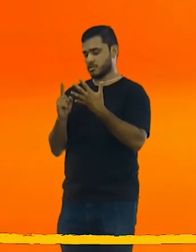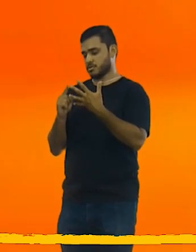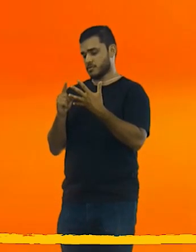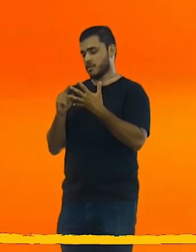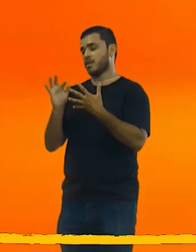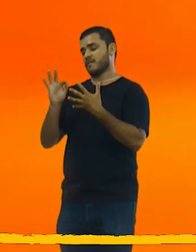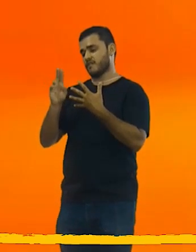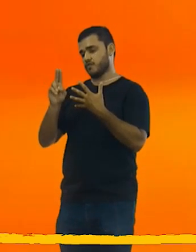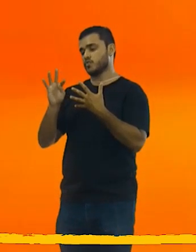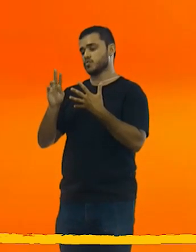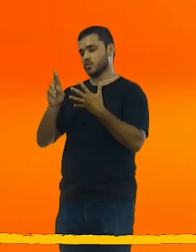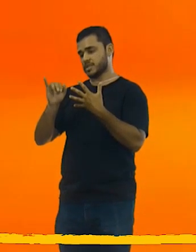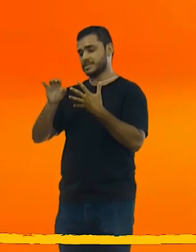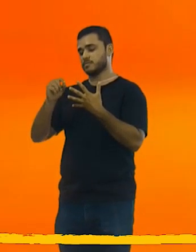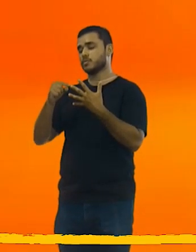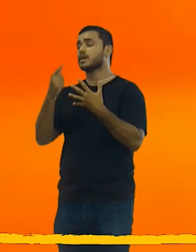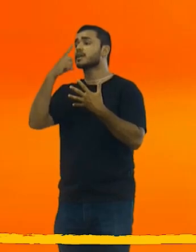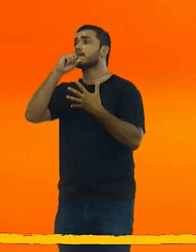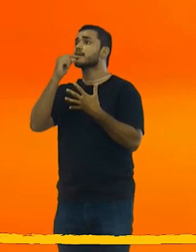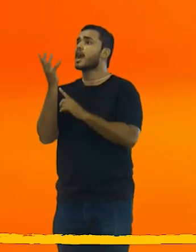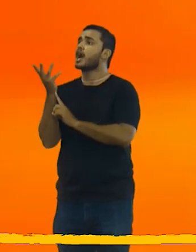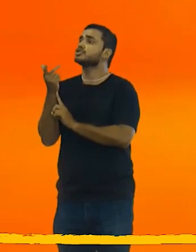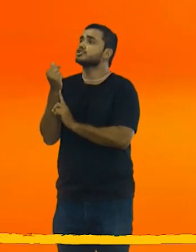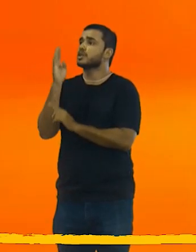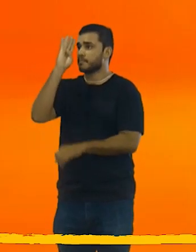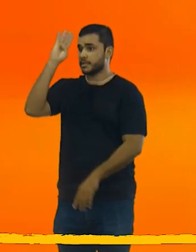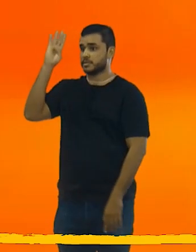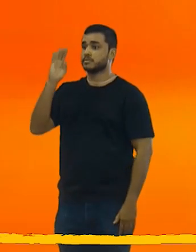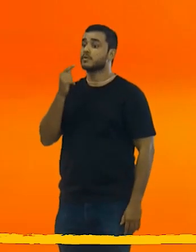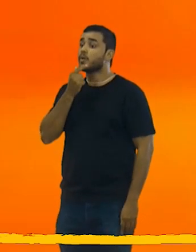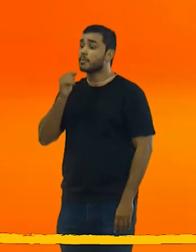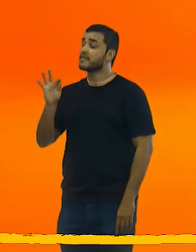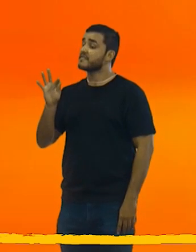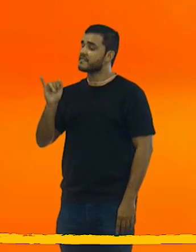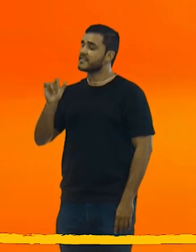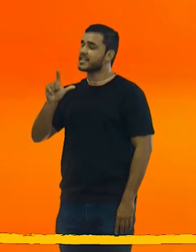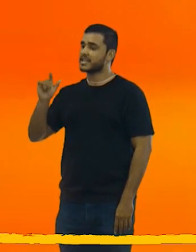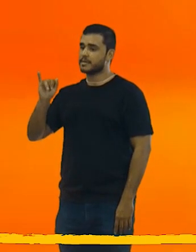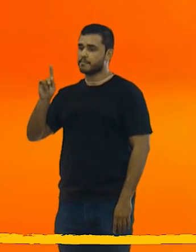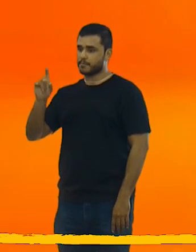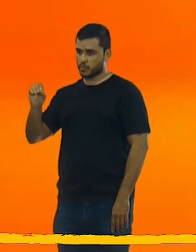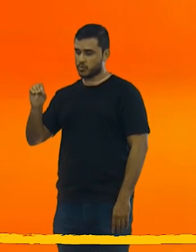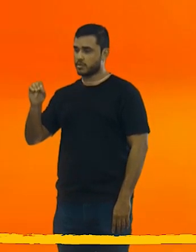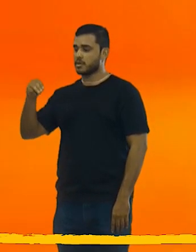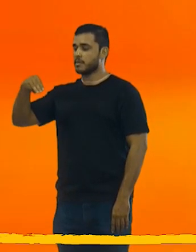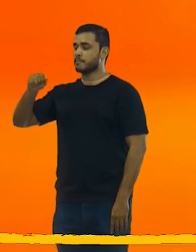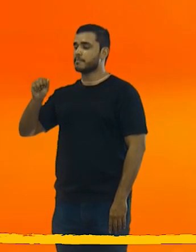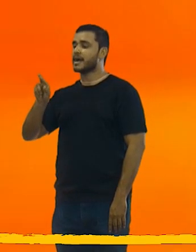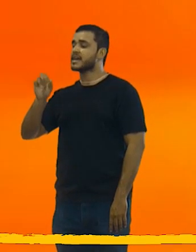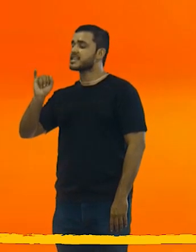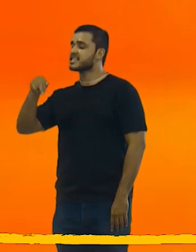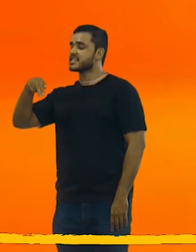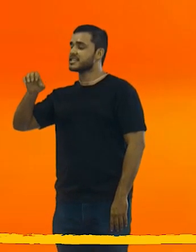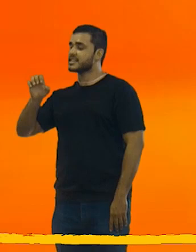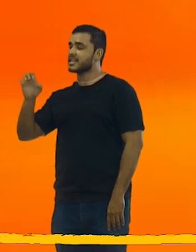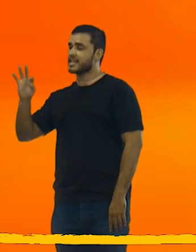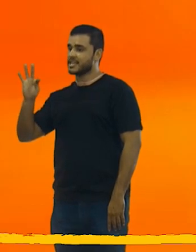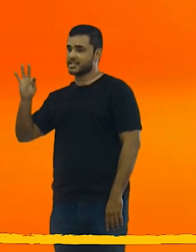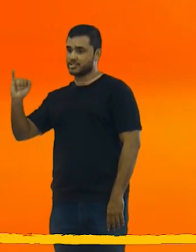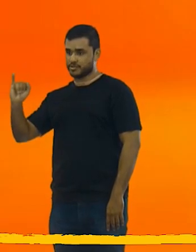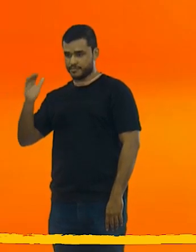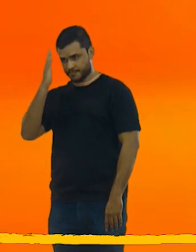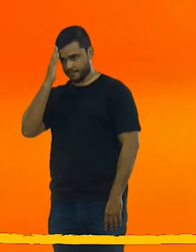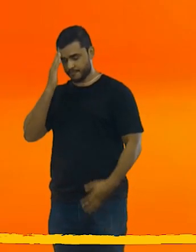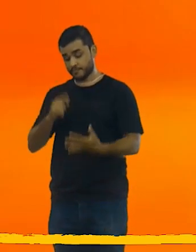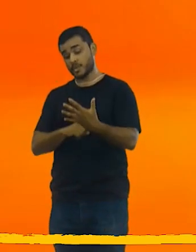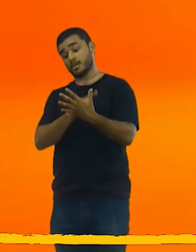no final. Marinetti. O futurismo, a velocidade, o progresso. A quarta é o